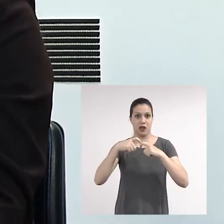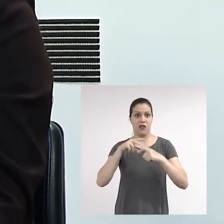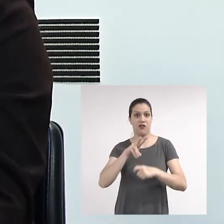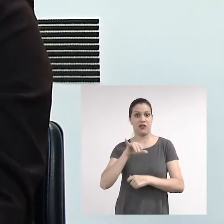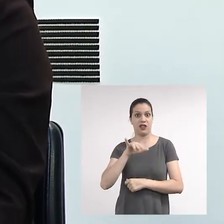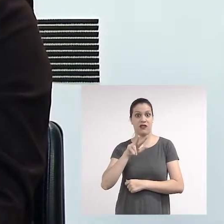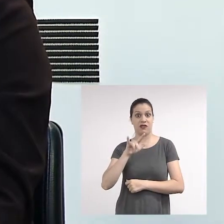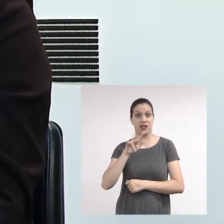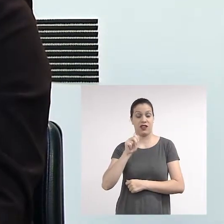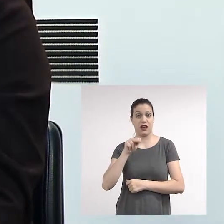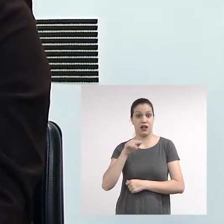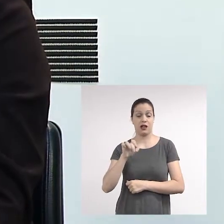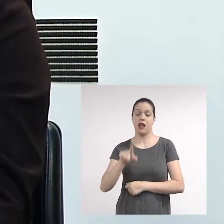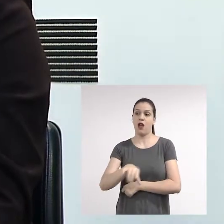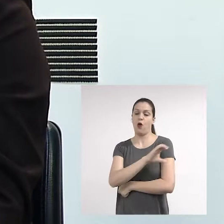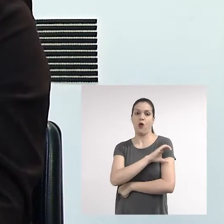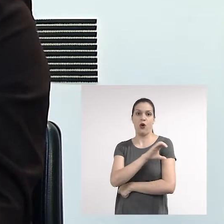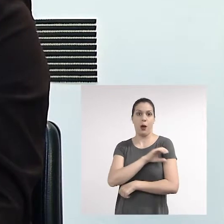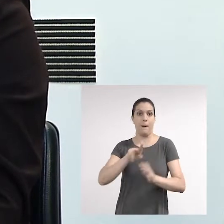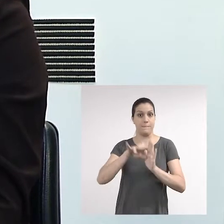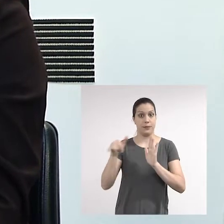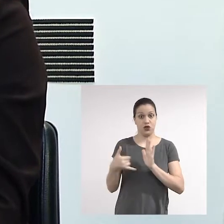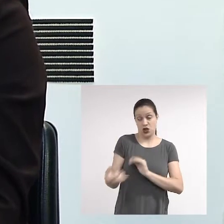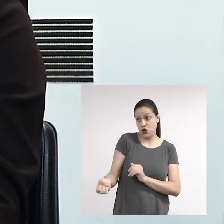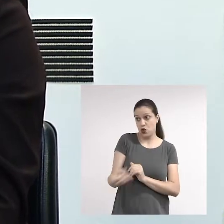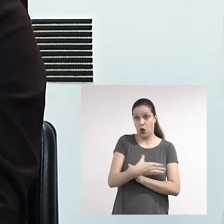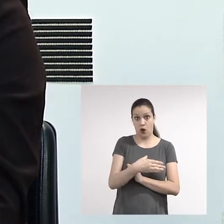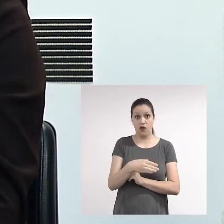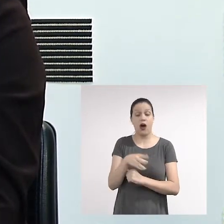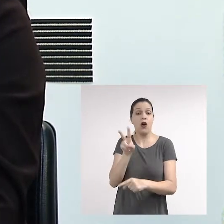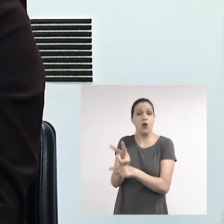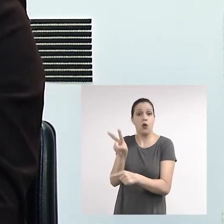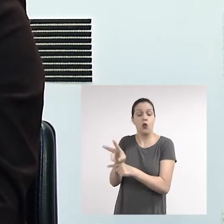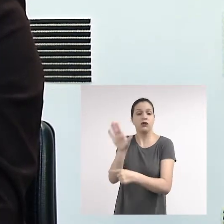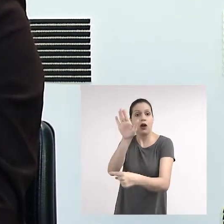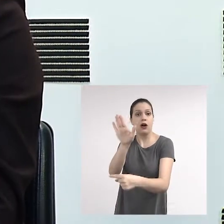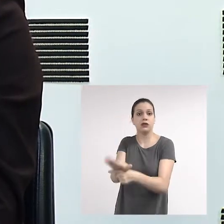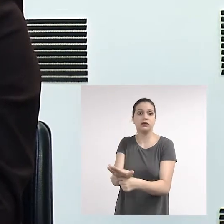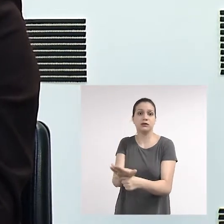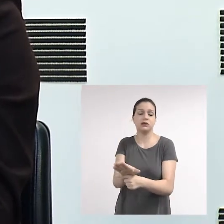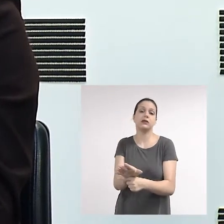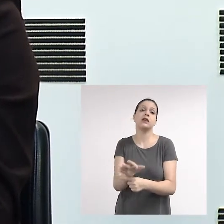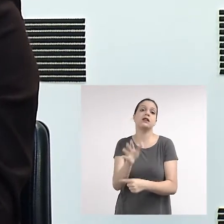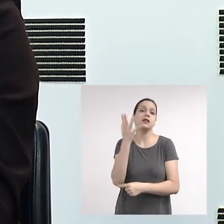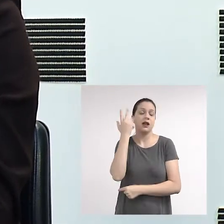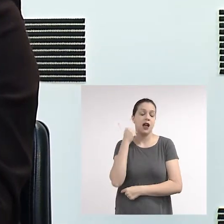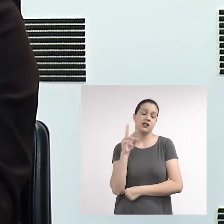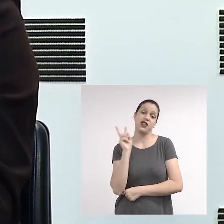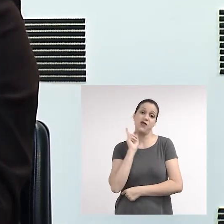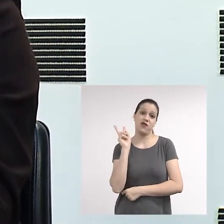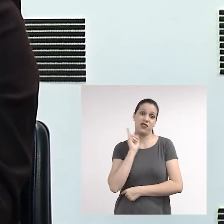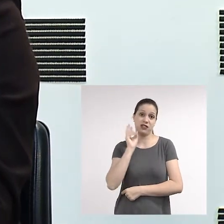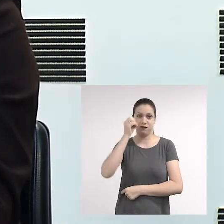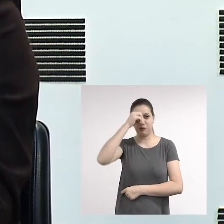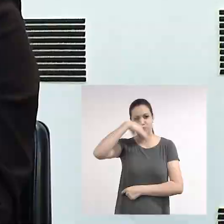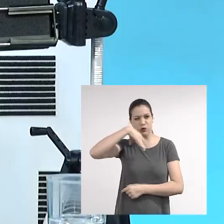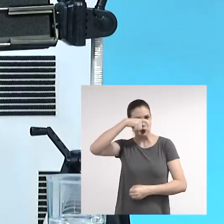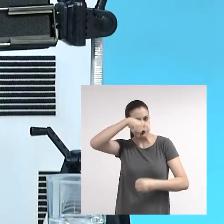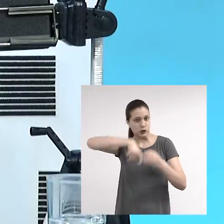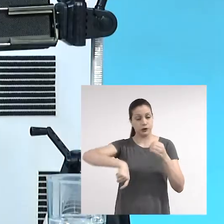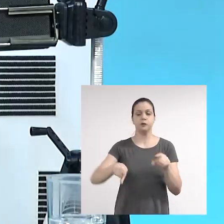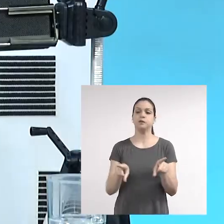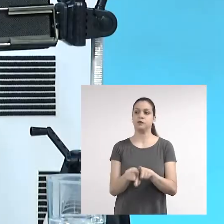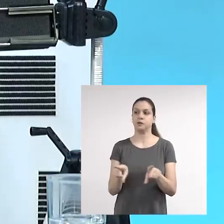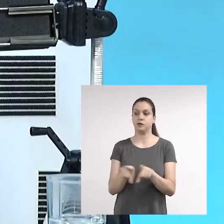fundadora e coordenadora do Projeto Nova, que assiste vítimas de abuso e exploração sexual, que está aqui conosco também. E a